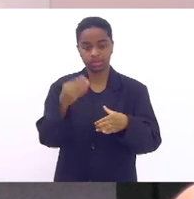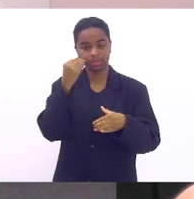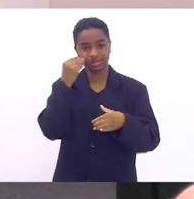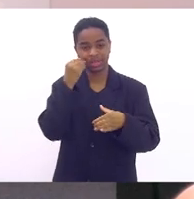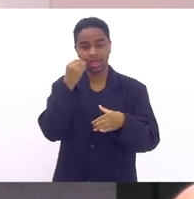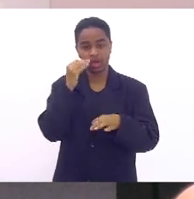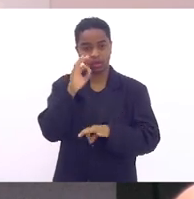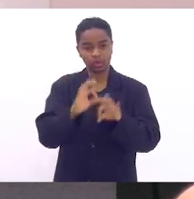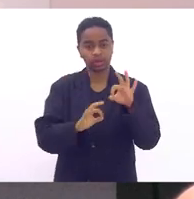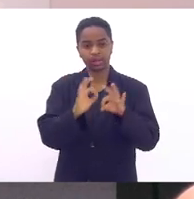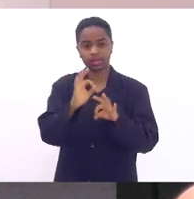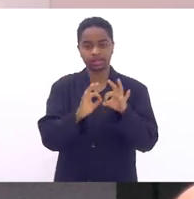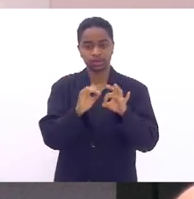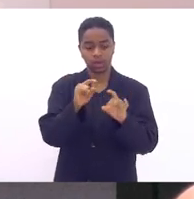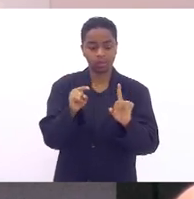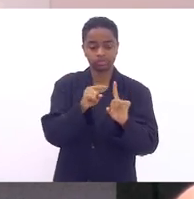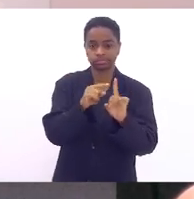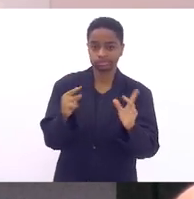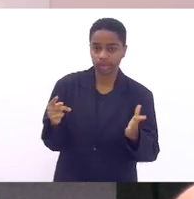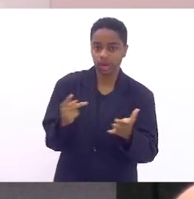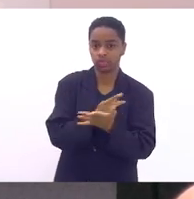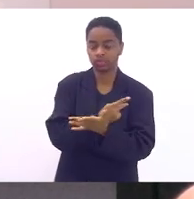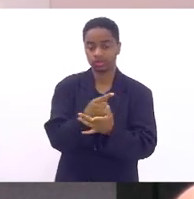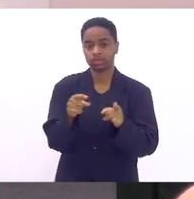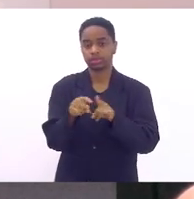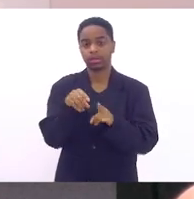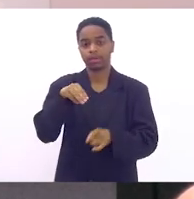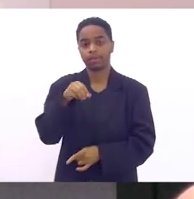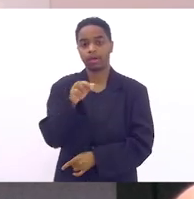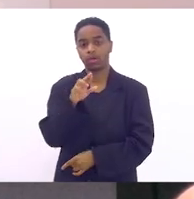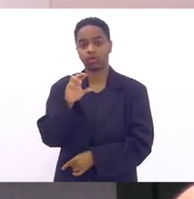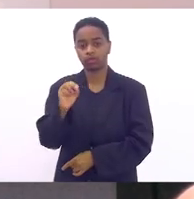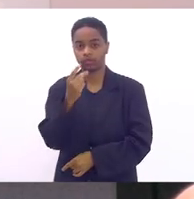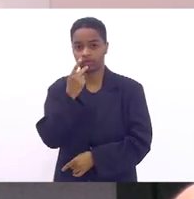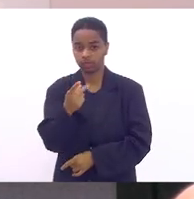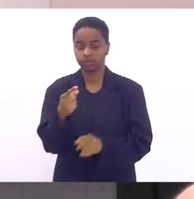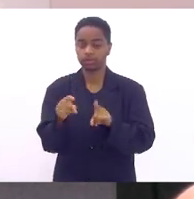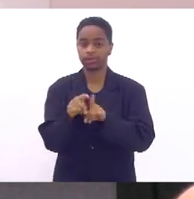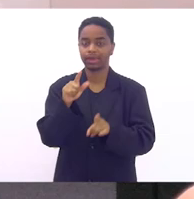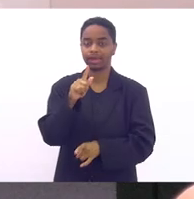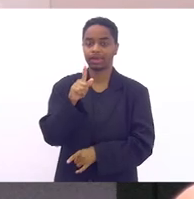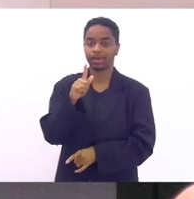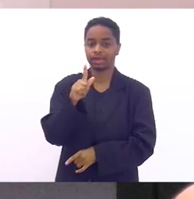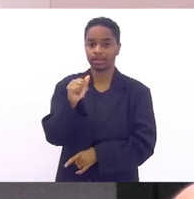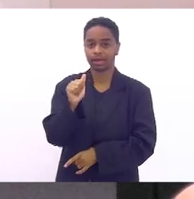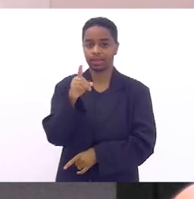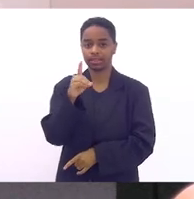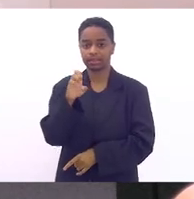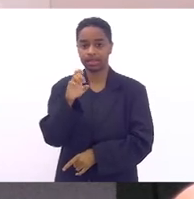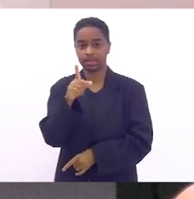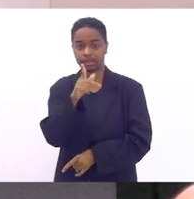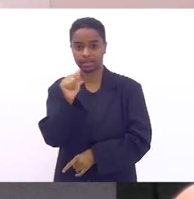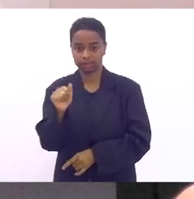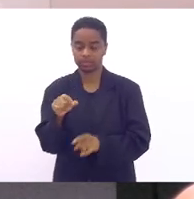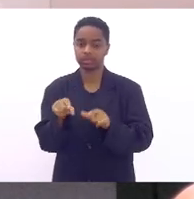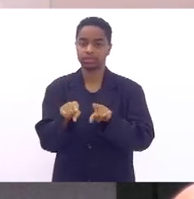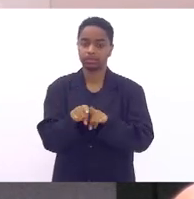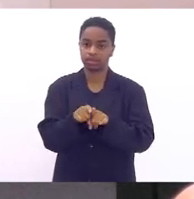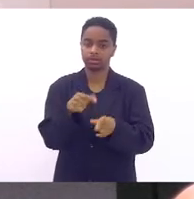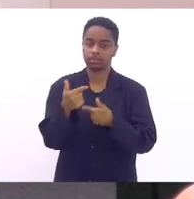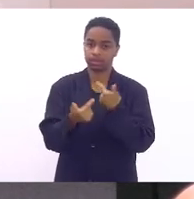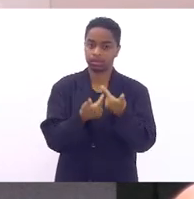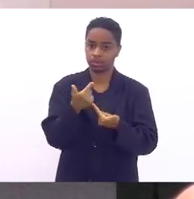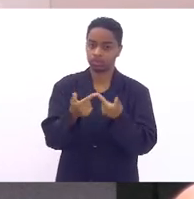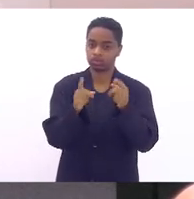papel muito disso Mauro fez um trabalho extenso o Gadelha tinha feito um trabalho extenso sobre isso então já tem